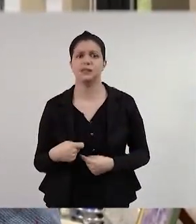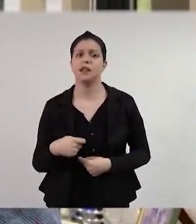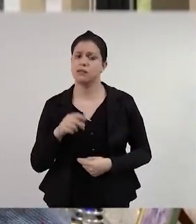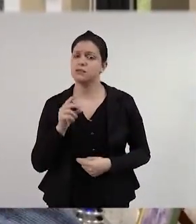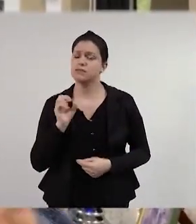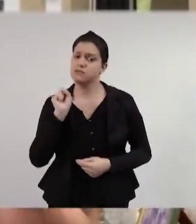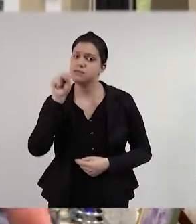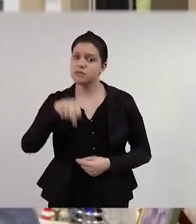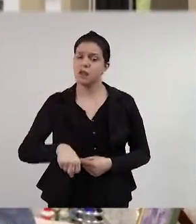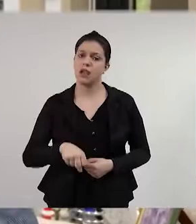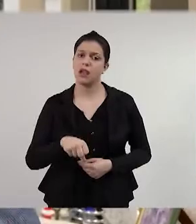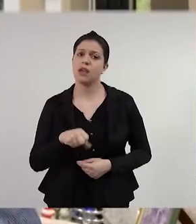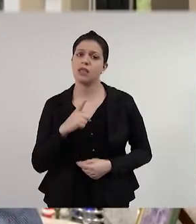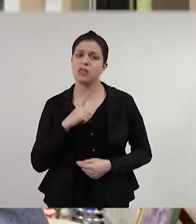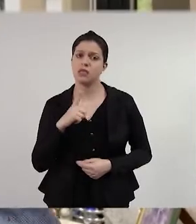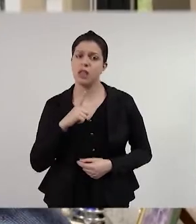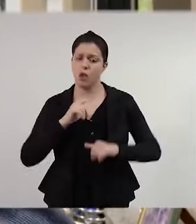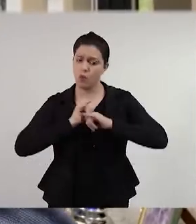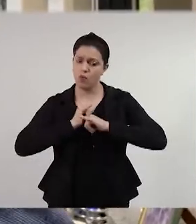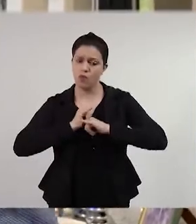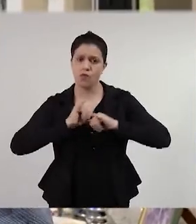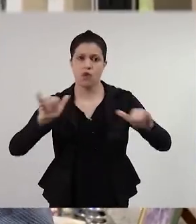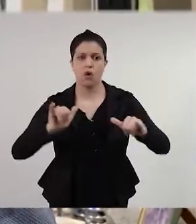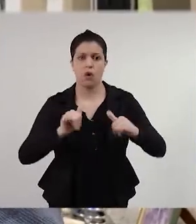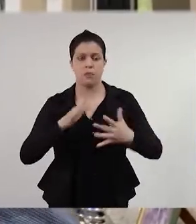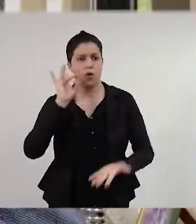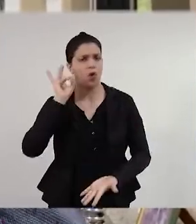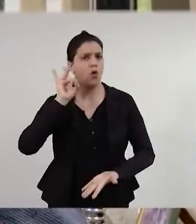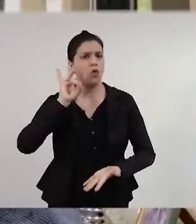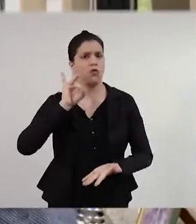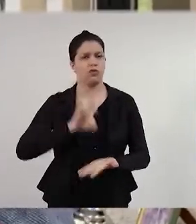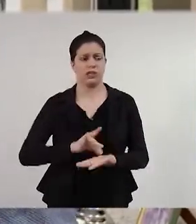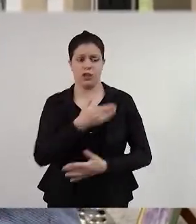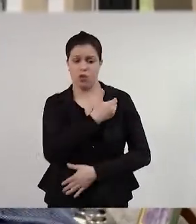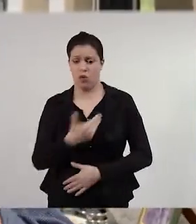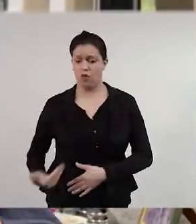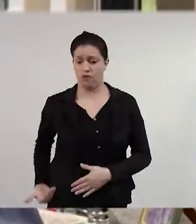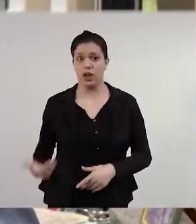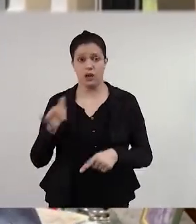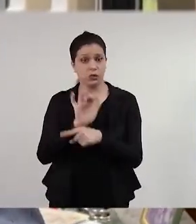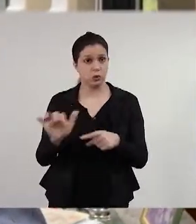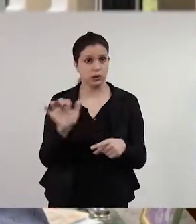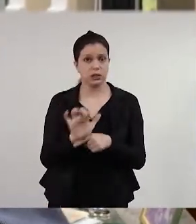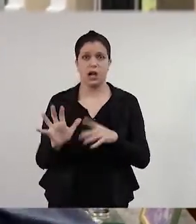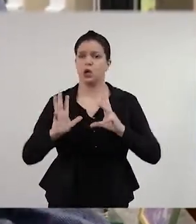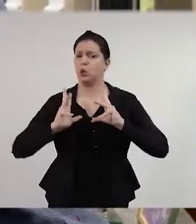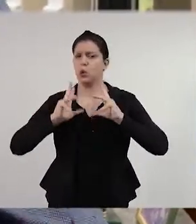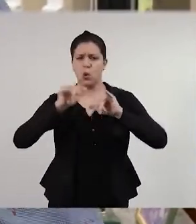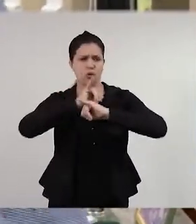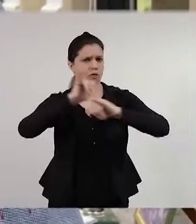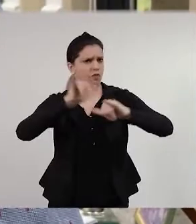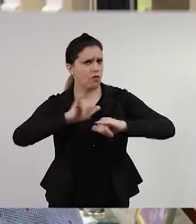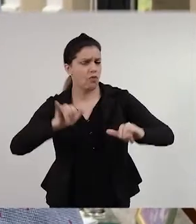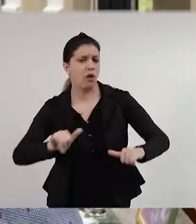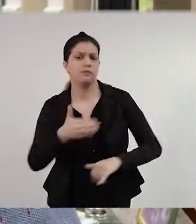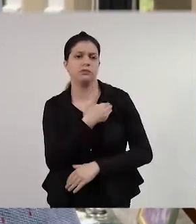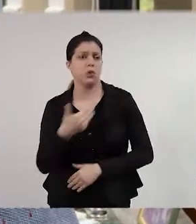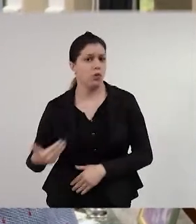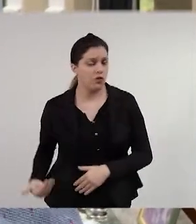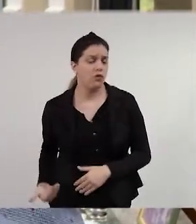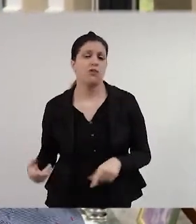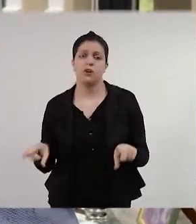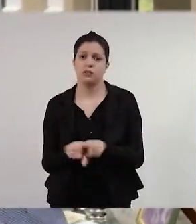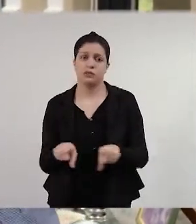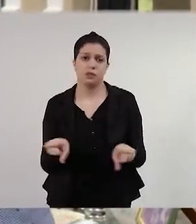nós disponibilizarmos nos informes oficiais do governo do estado, nas publicidades